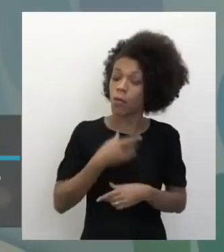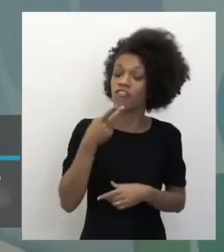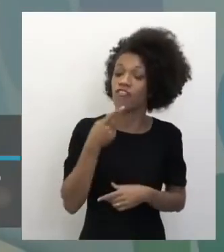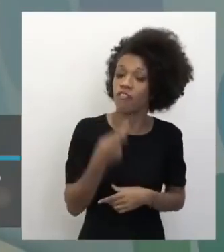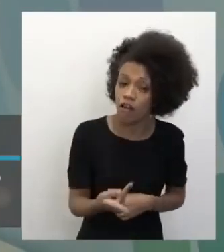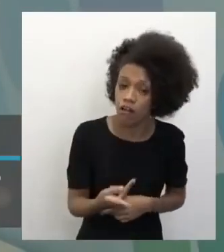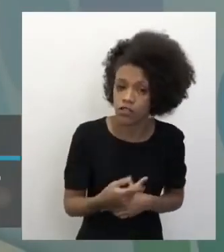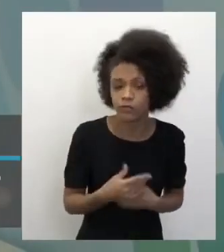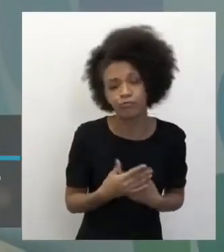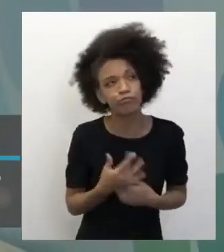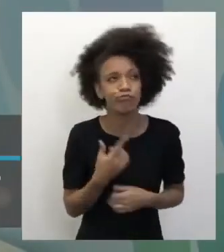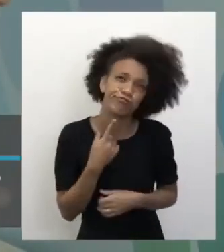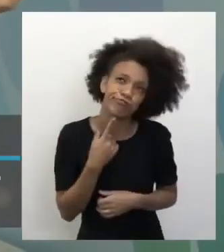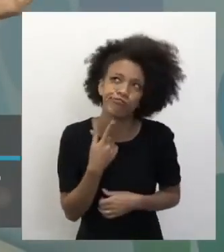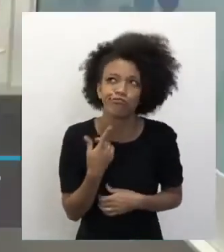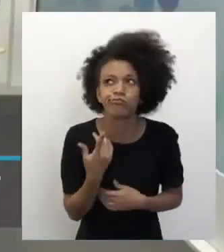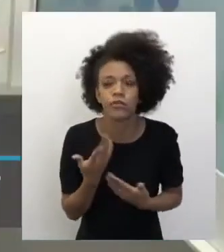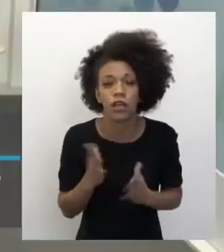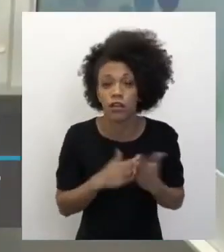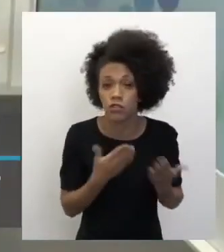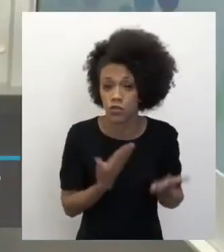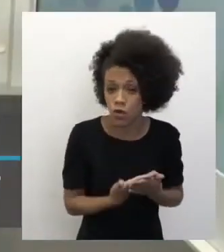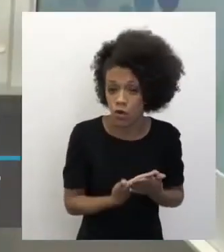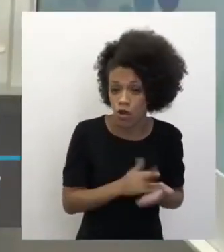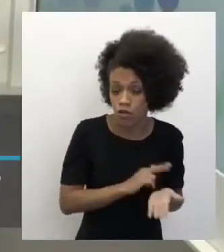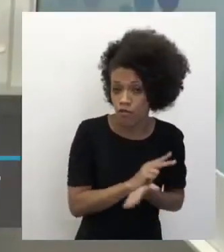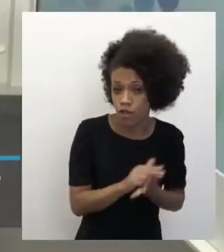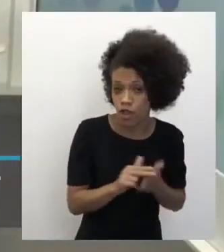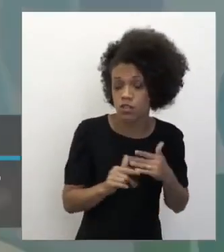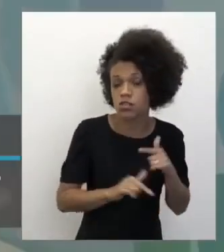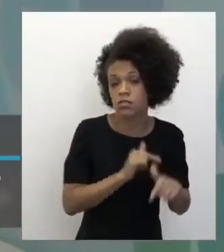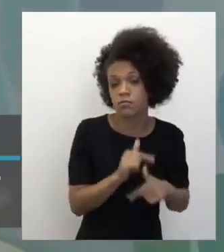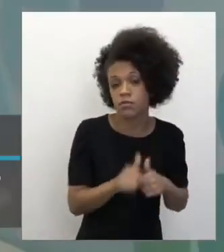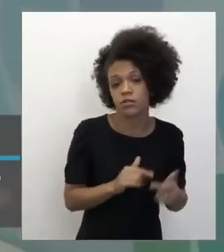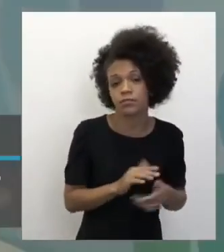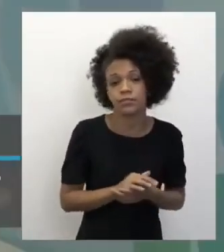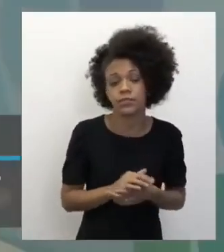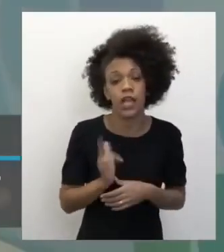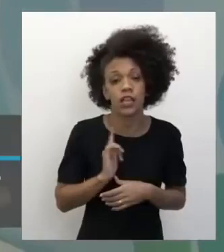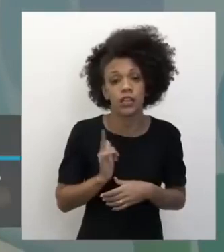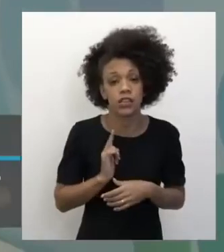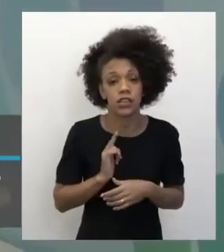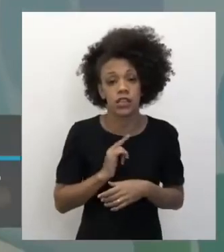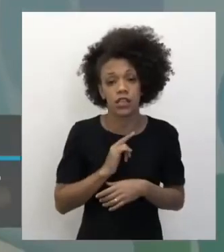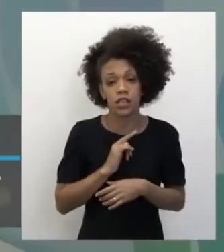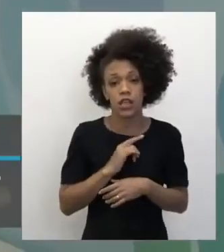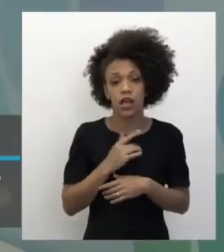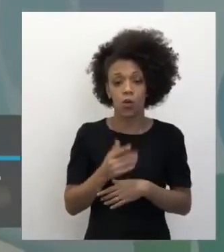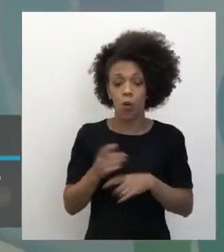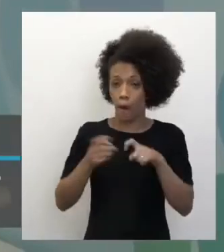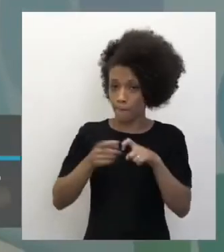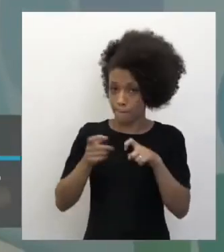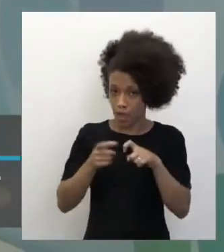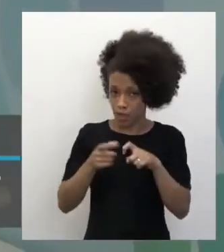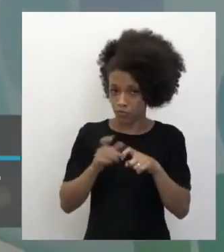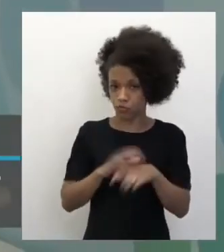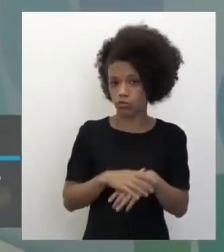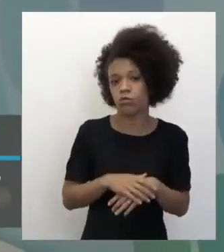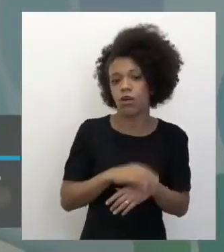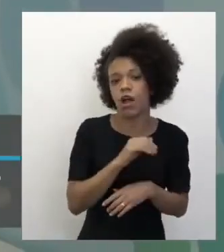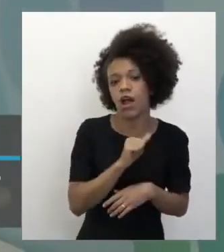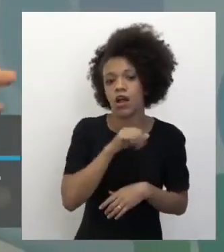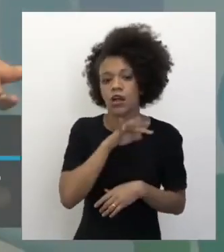sobre Covid, a gente sabe que várias escolas estão trabalhando isso. Tem aquele epidemiologista que a gente já falou aqui, o